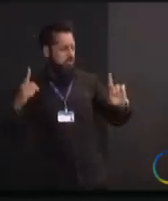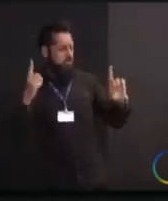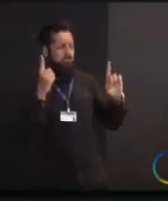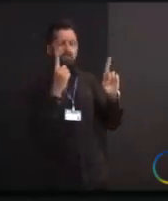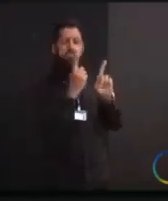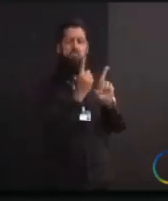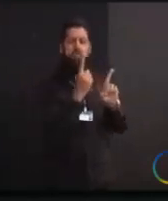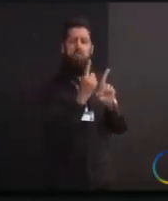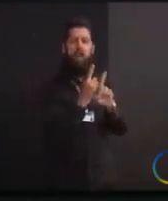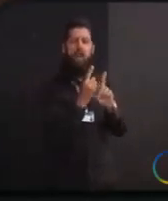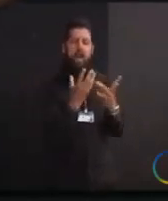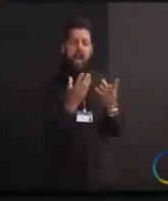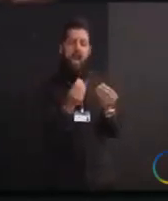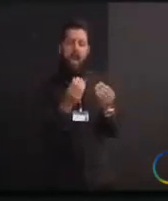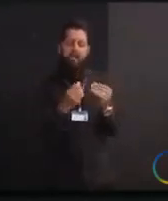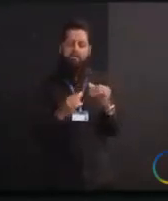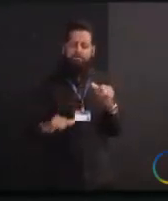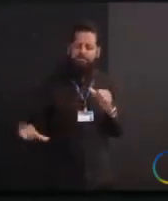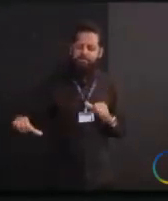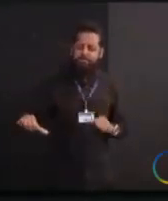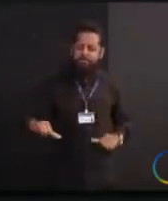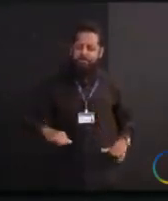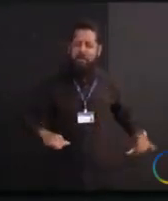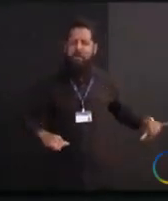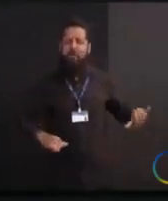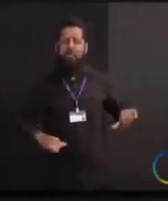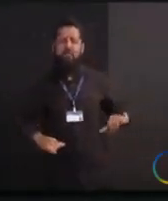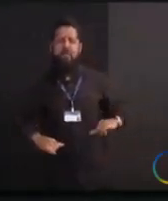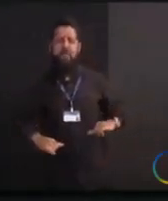quer escutar o que é que o outro tem para dizer.